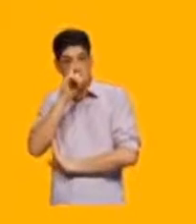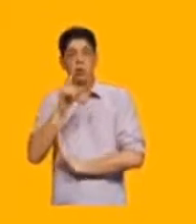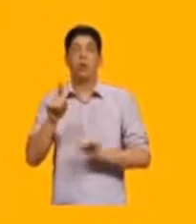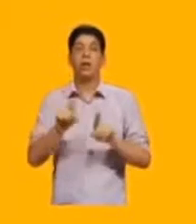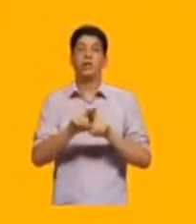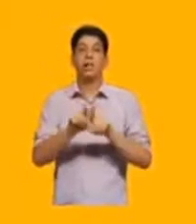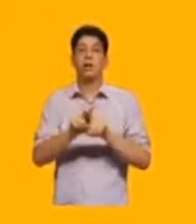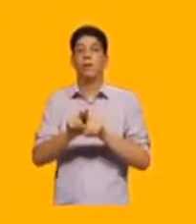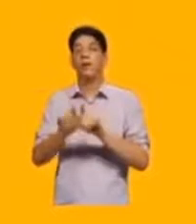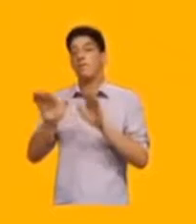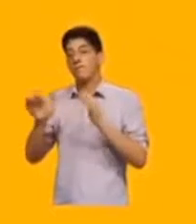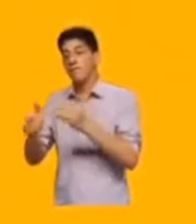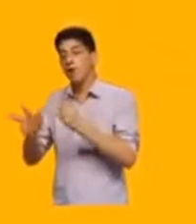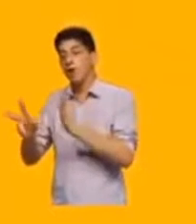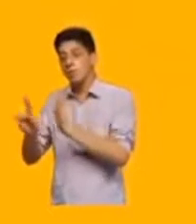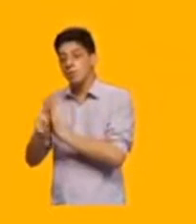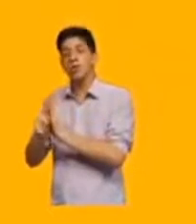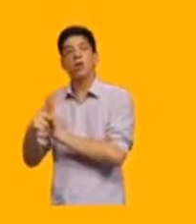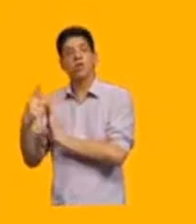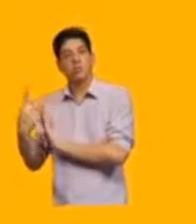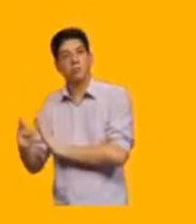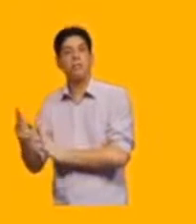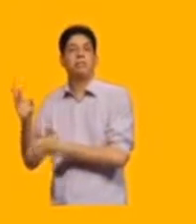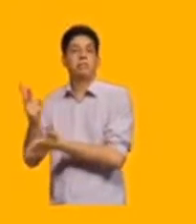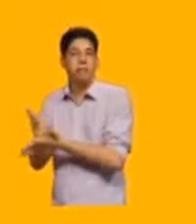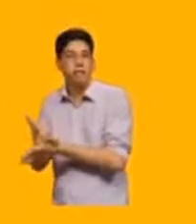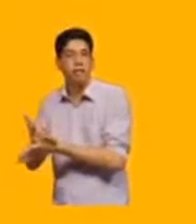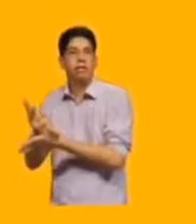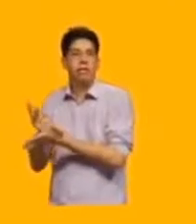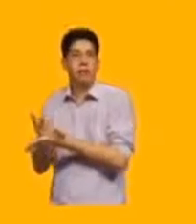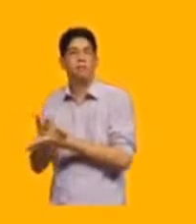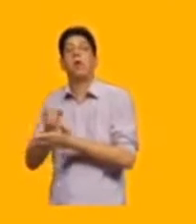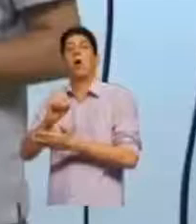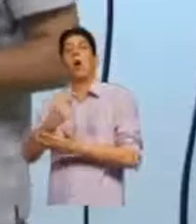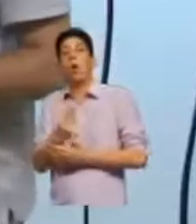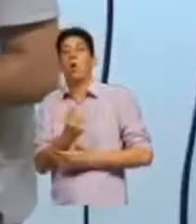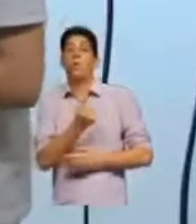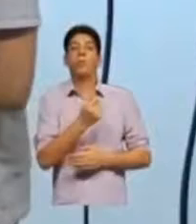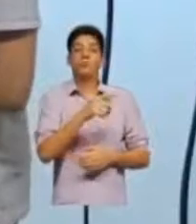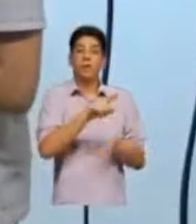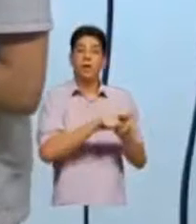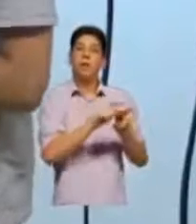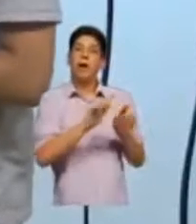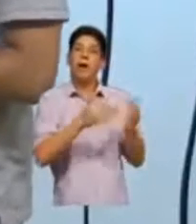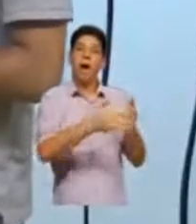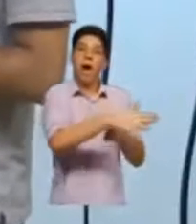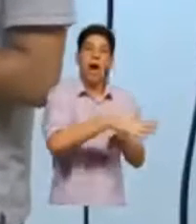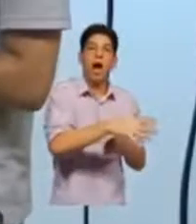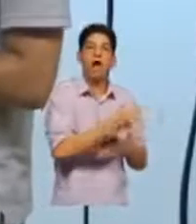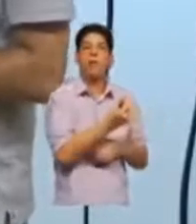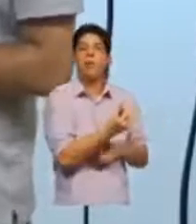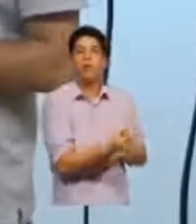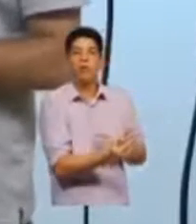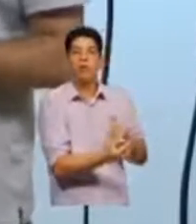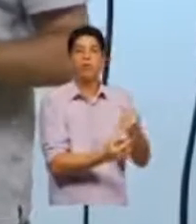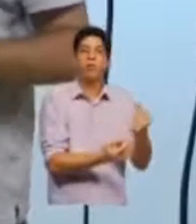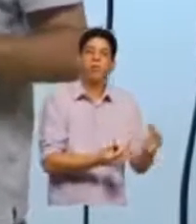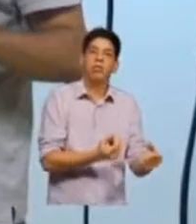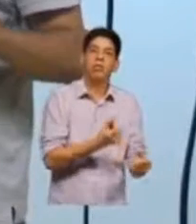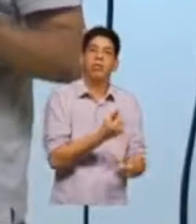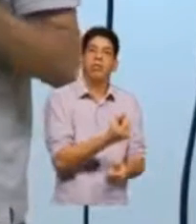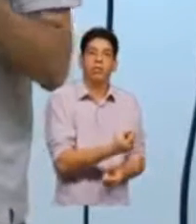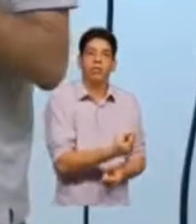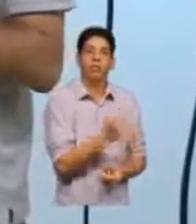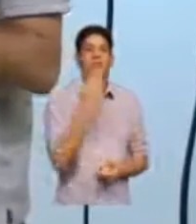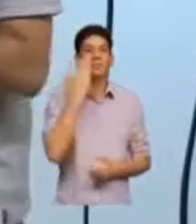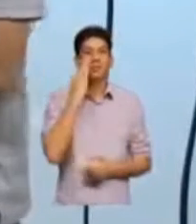endêmicas, que são áreas onde a gente tem baixa incidência, digamos assim. Então vamos ver no mapa, para a